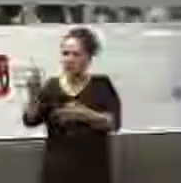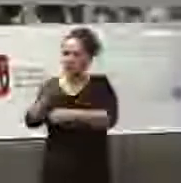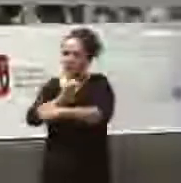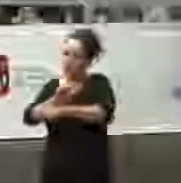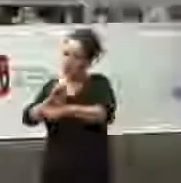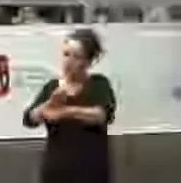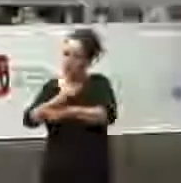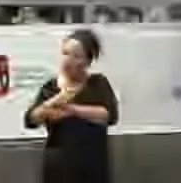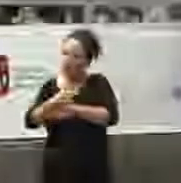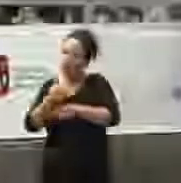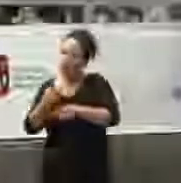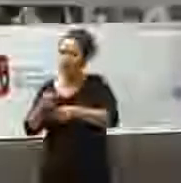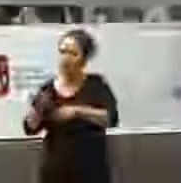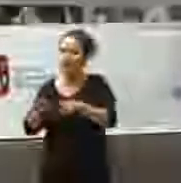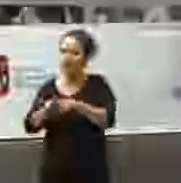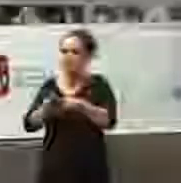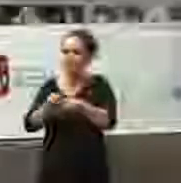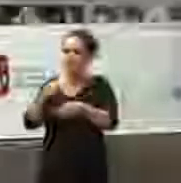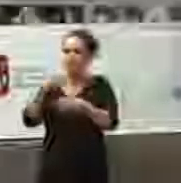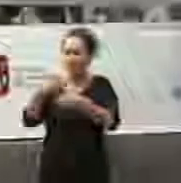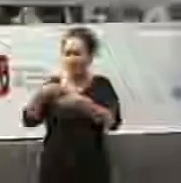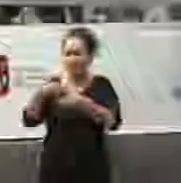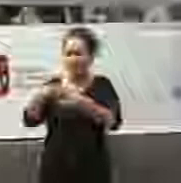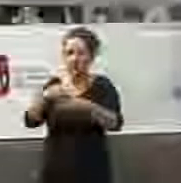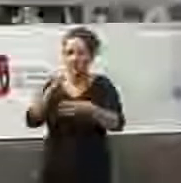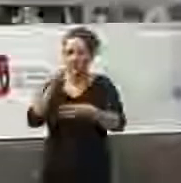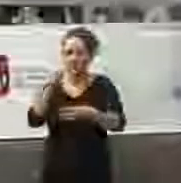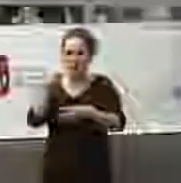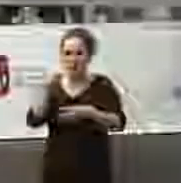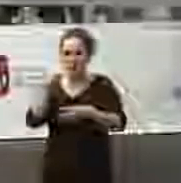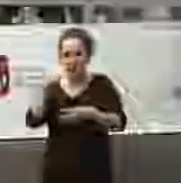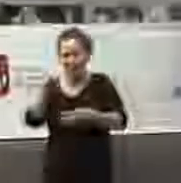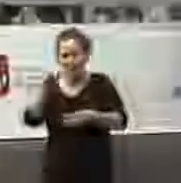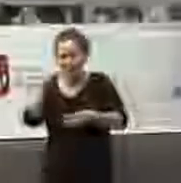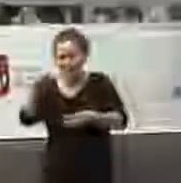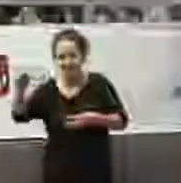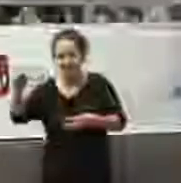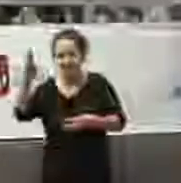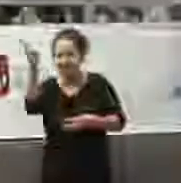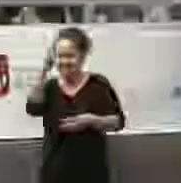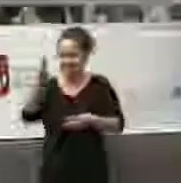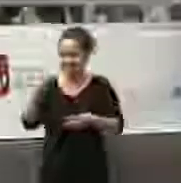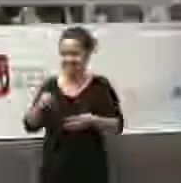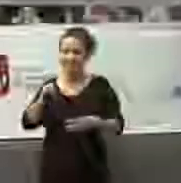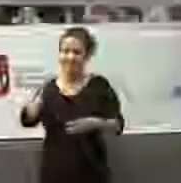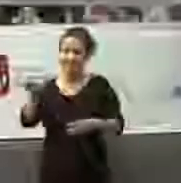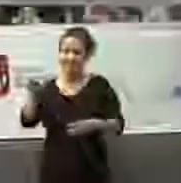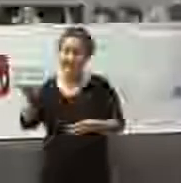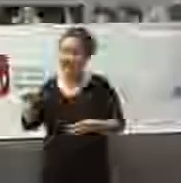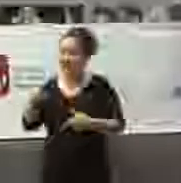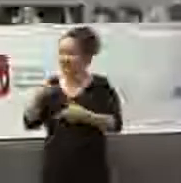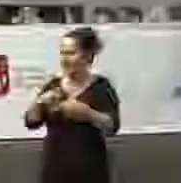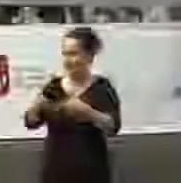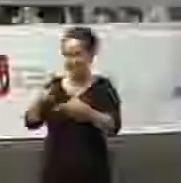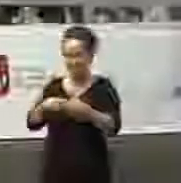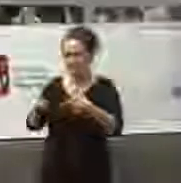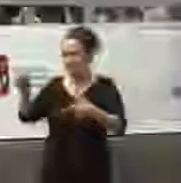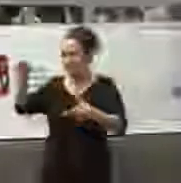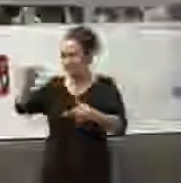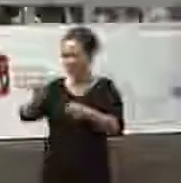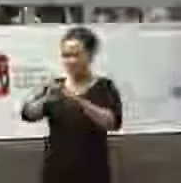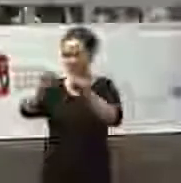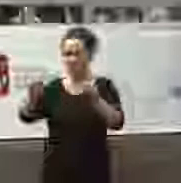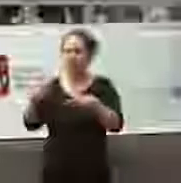27 as municipais que são 5700 no brasil isso é algo prejudicial ao sistema